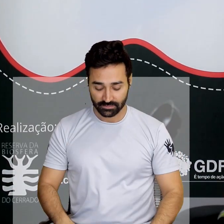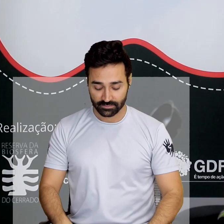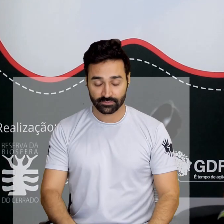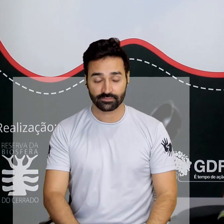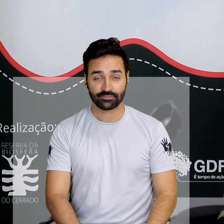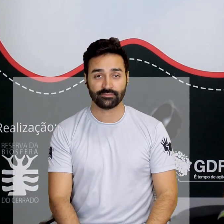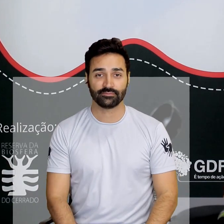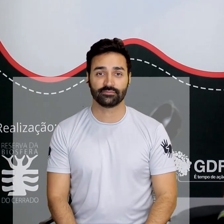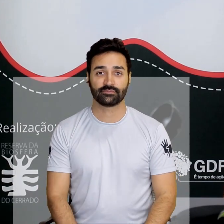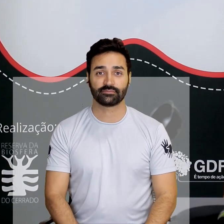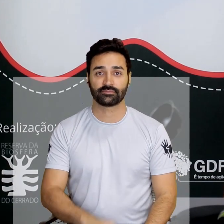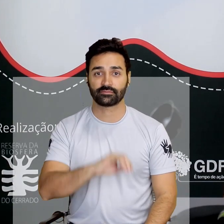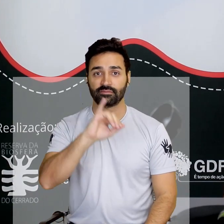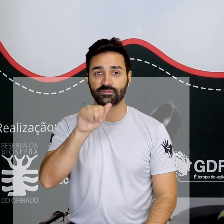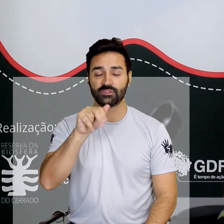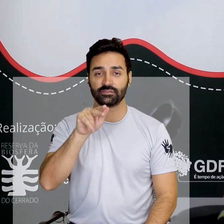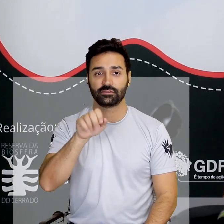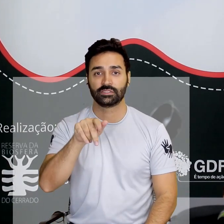Jaqueline.